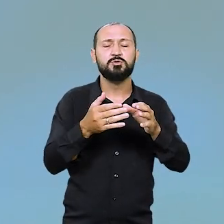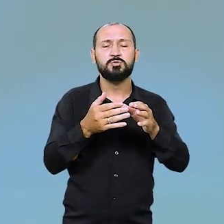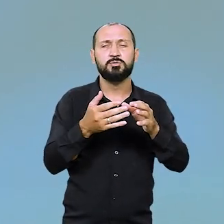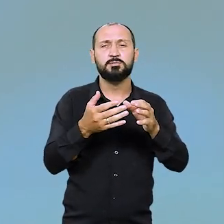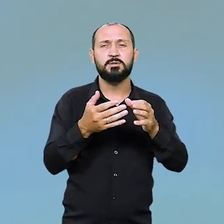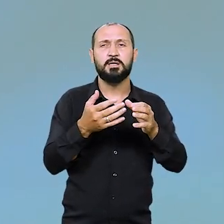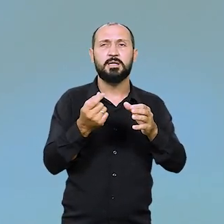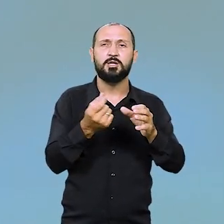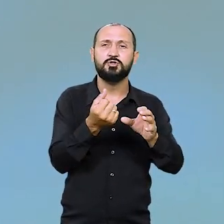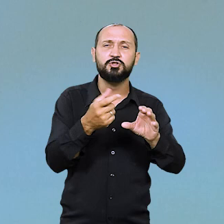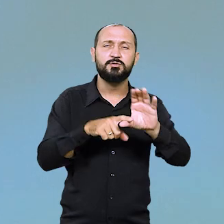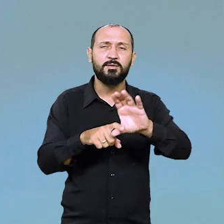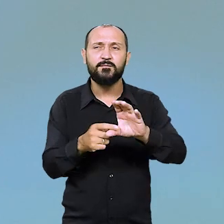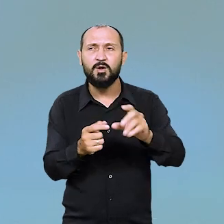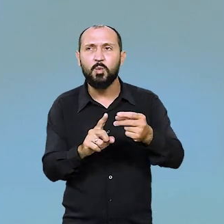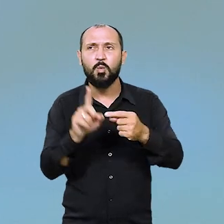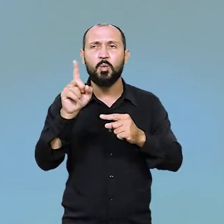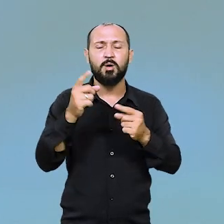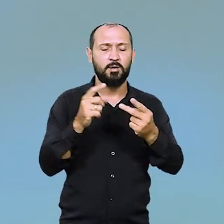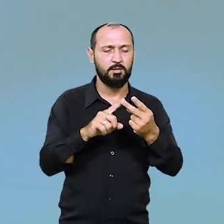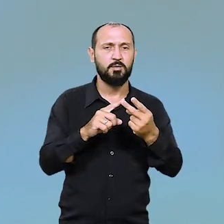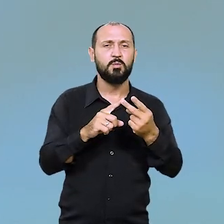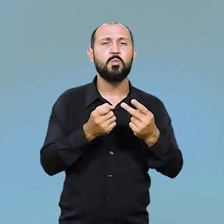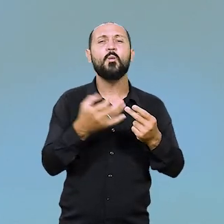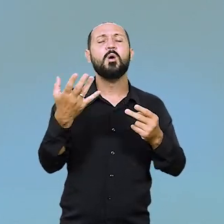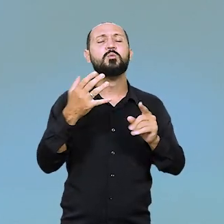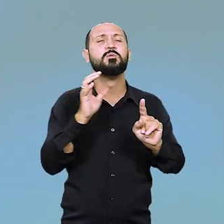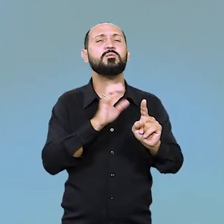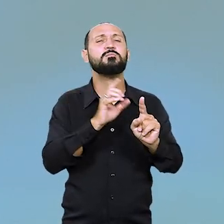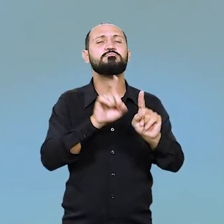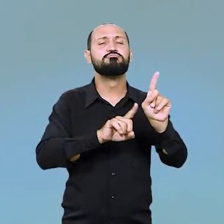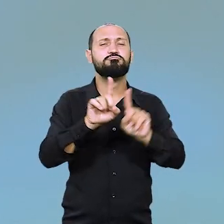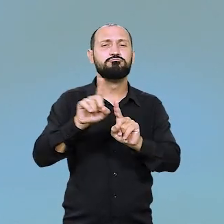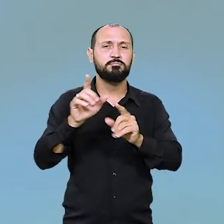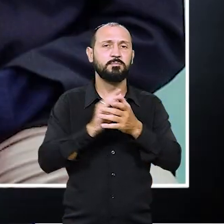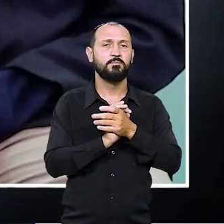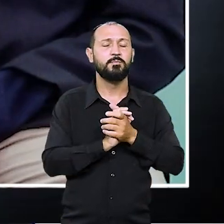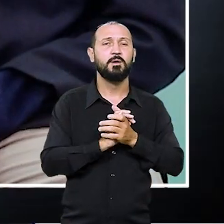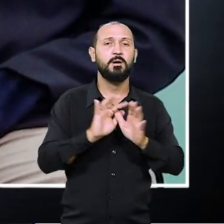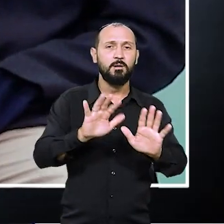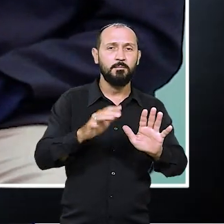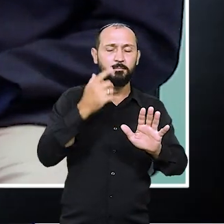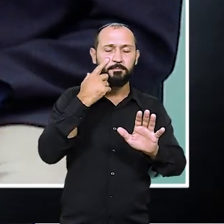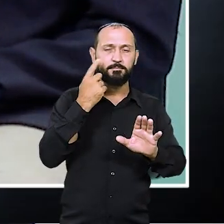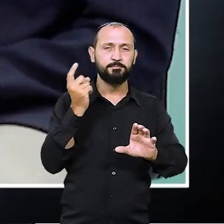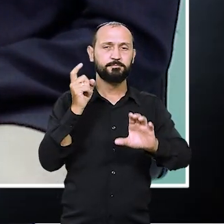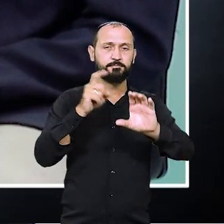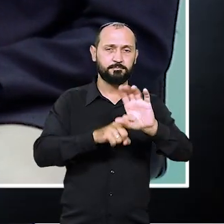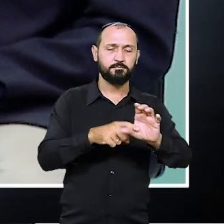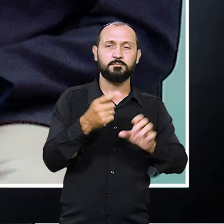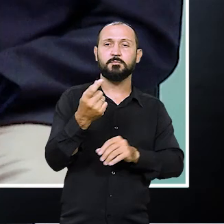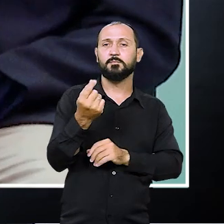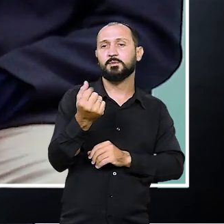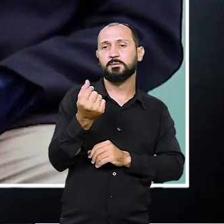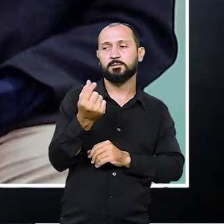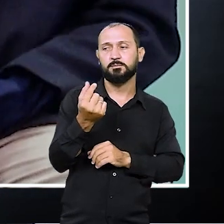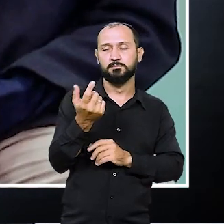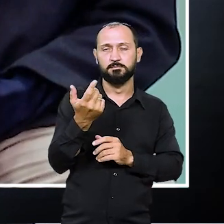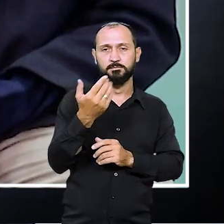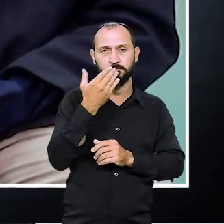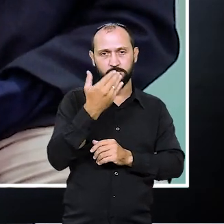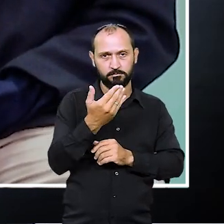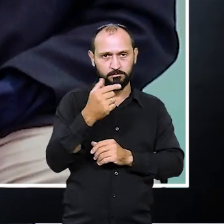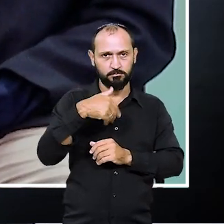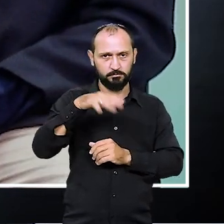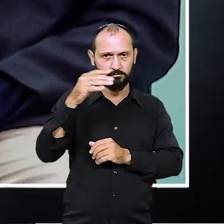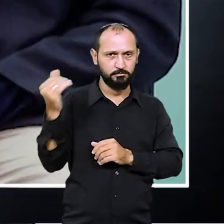pelo tamanho da dívida, vai variar quais fatores além desse? Exatamente. O tamanho da dívida, né, o valor monetário que